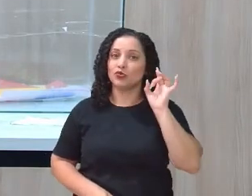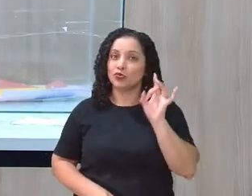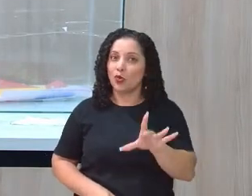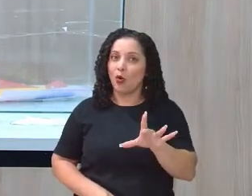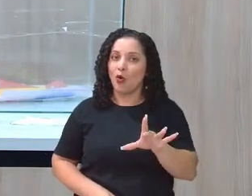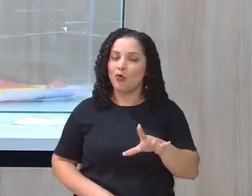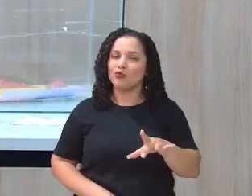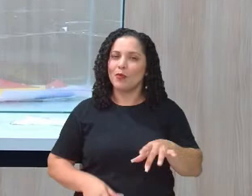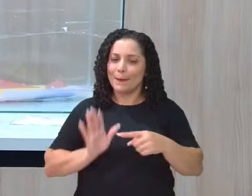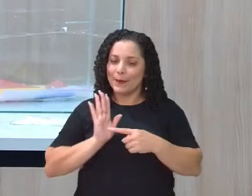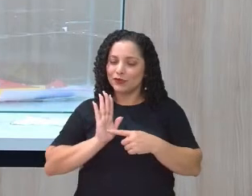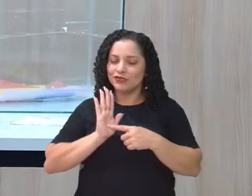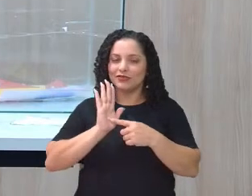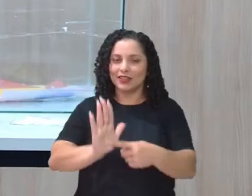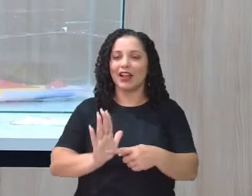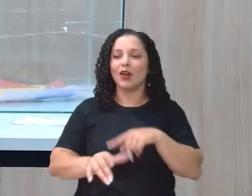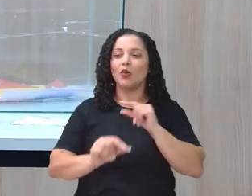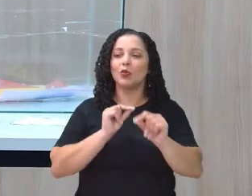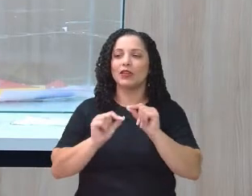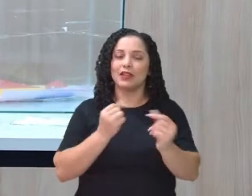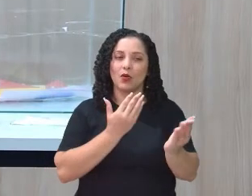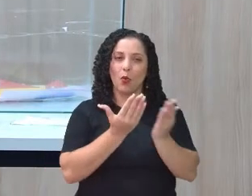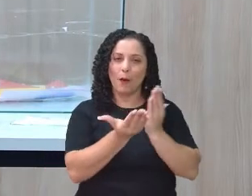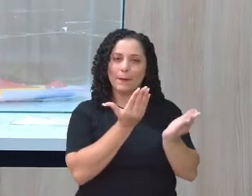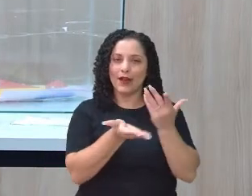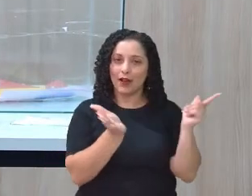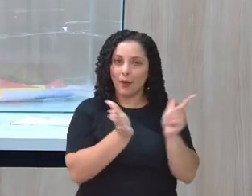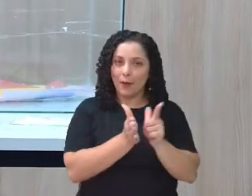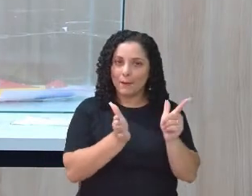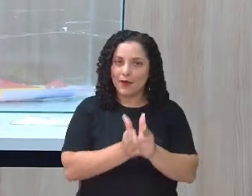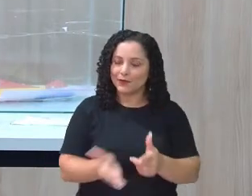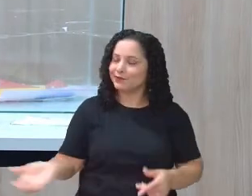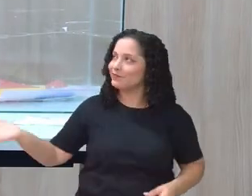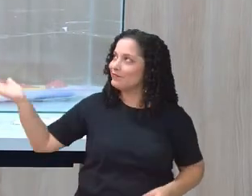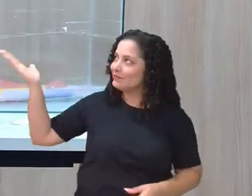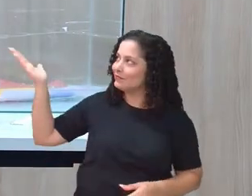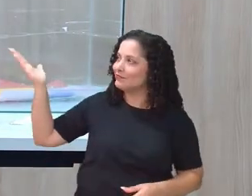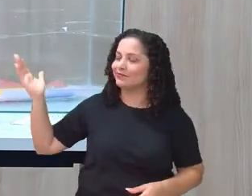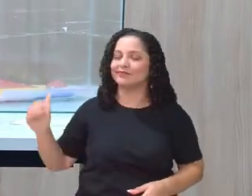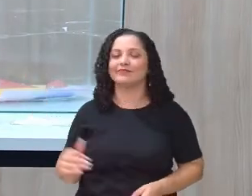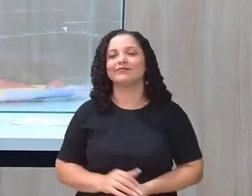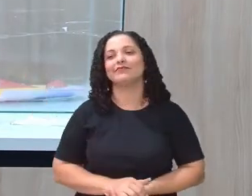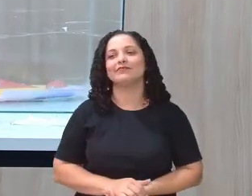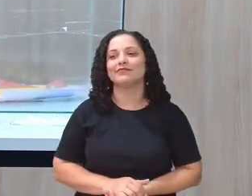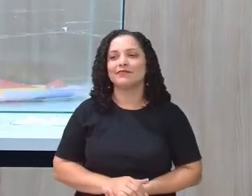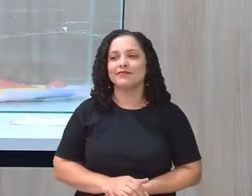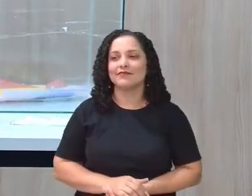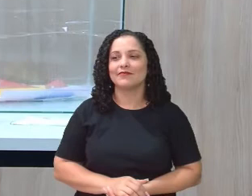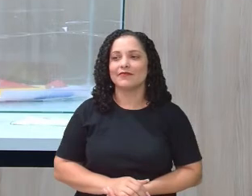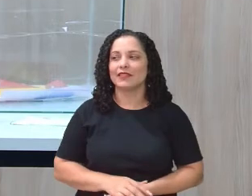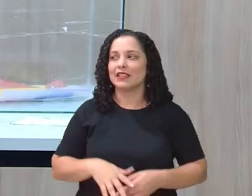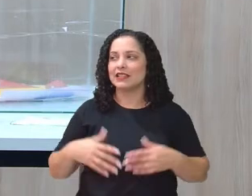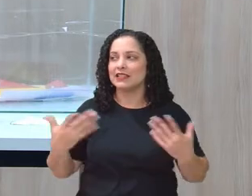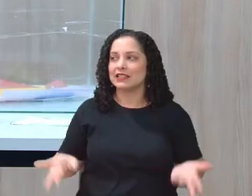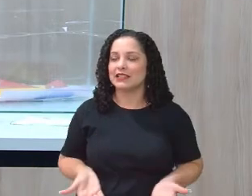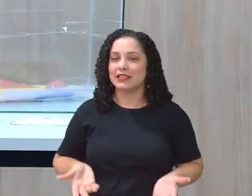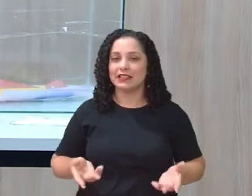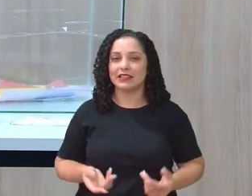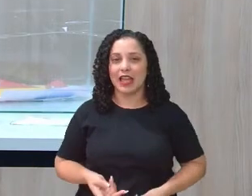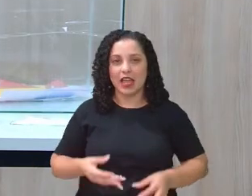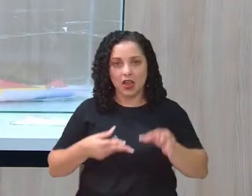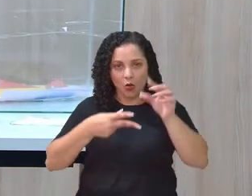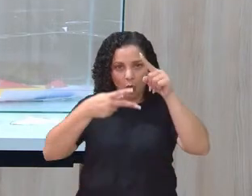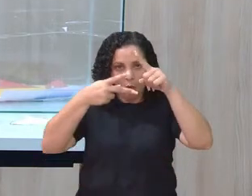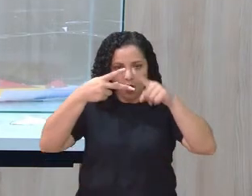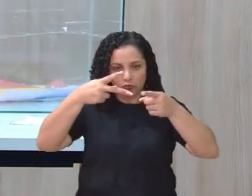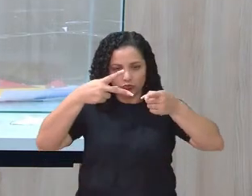consigo afirmar, em comparação com esse papelzinho que eu estou aqui, certo? se o ângulo ele tem aí